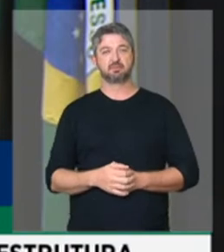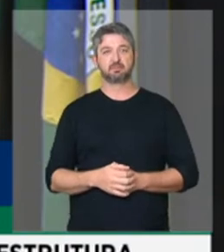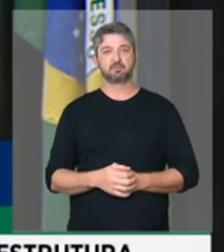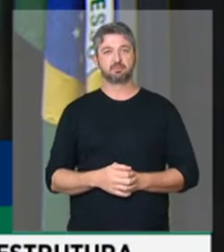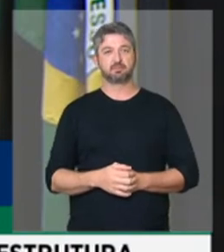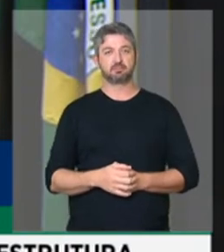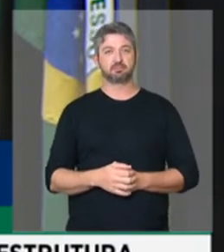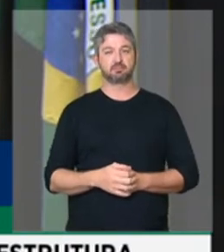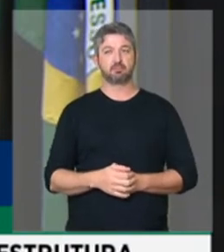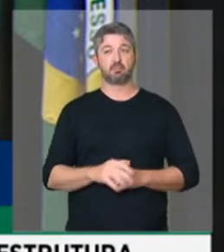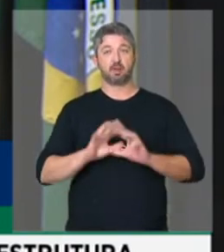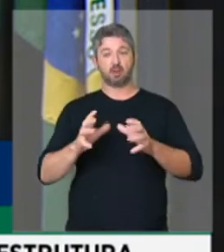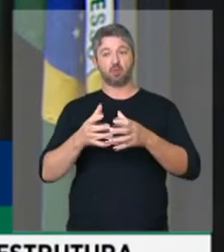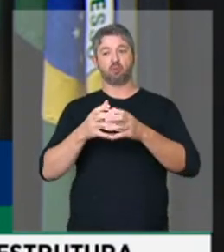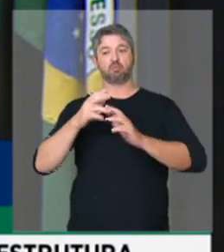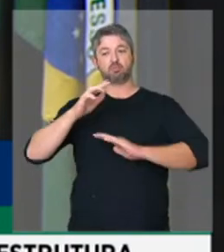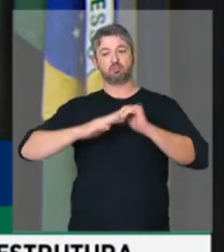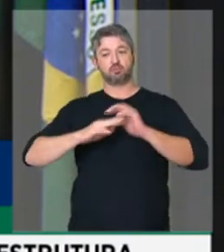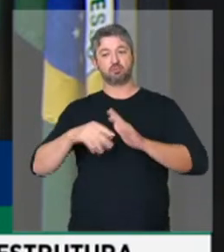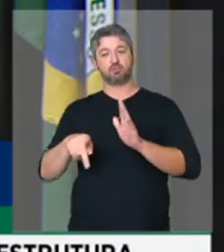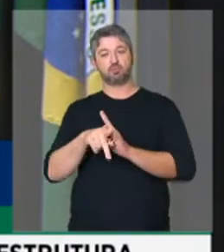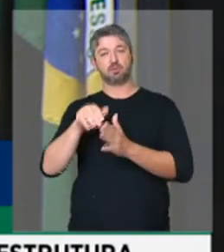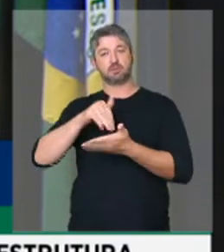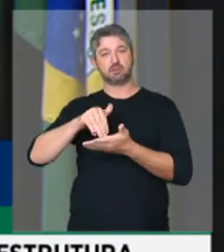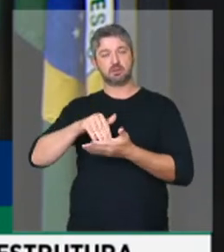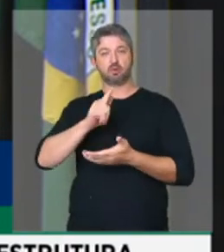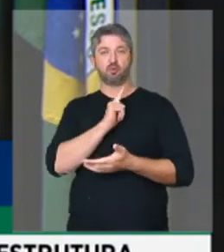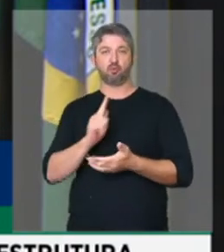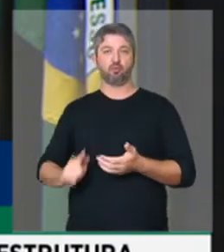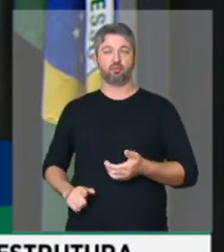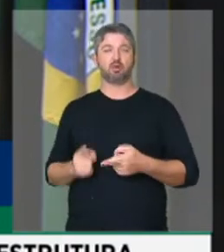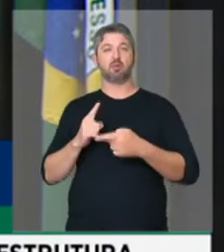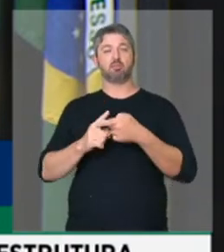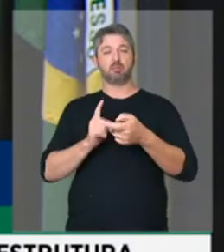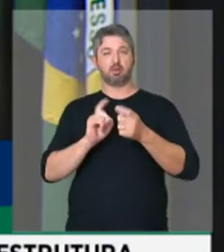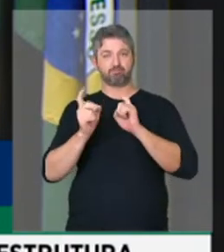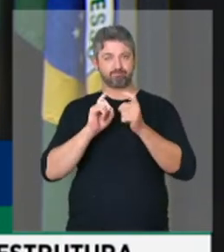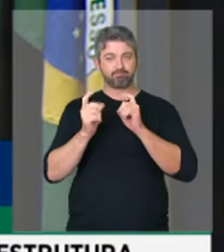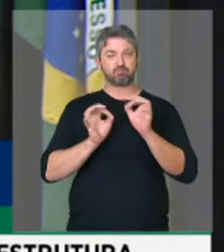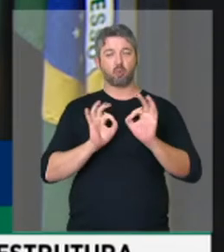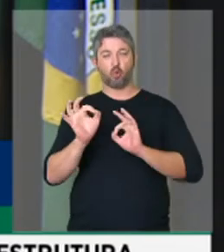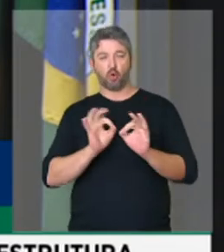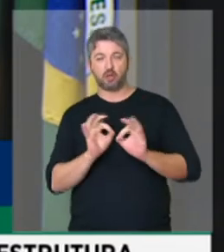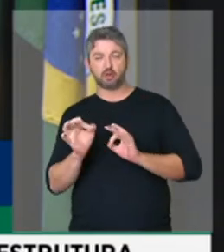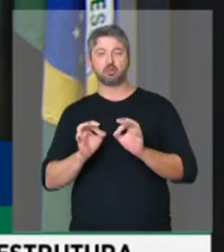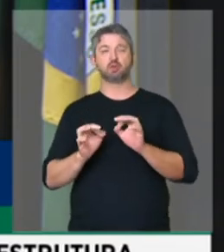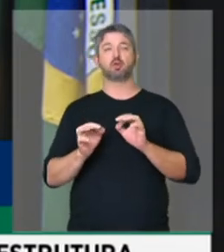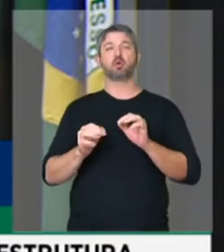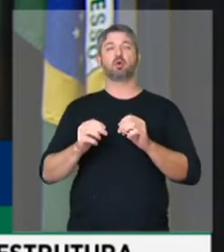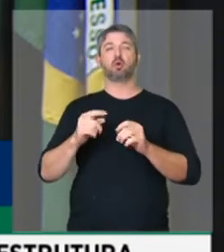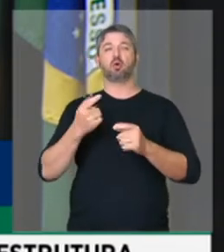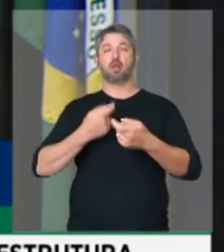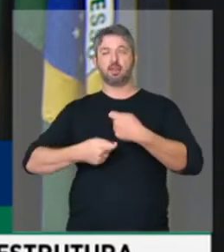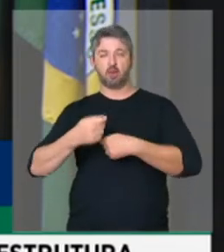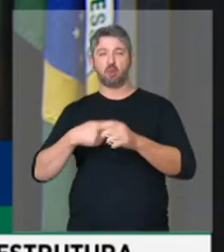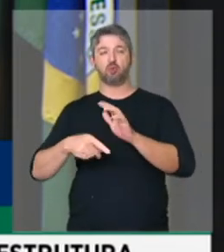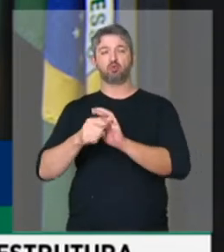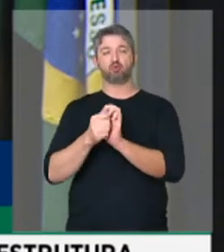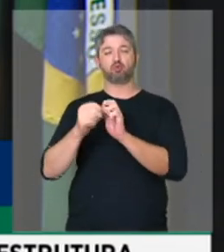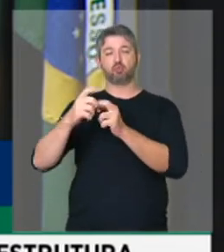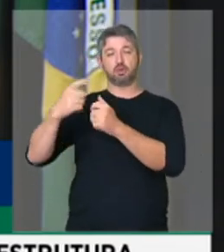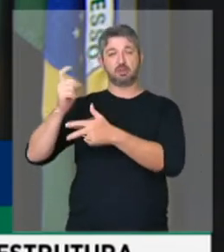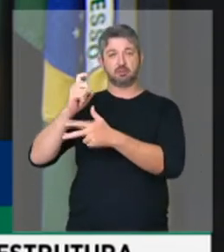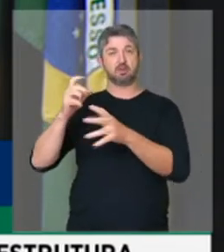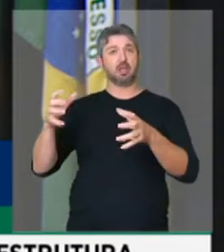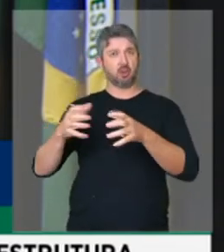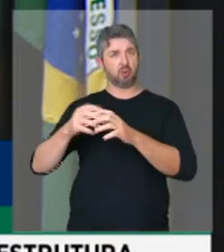também a equipe da Secretaria de Governo por coordenar as negociações com o Executivo. A competente